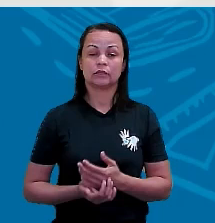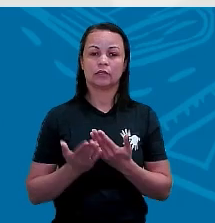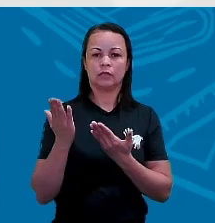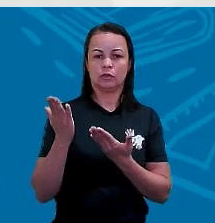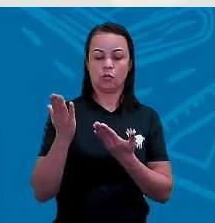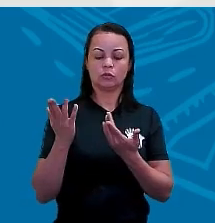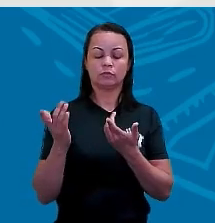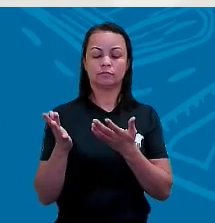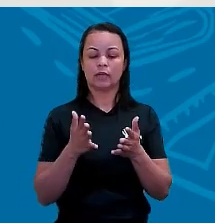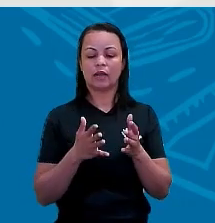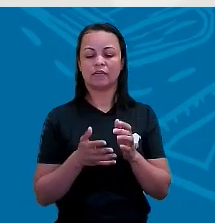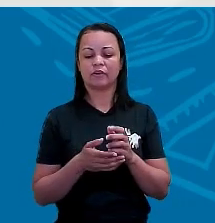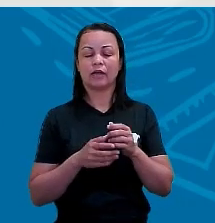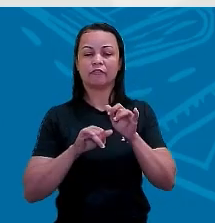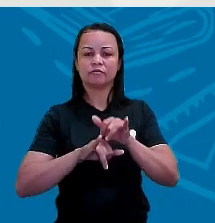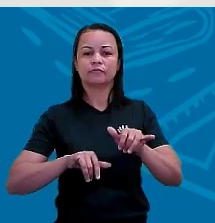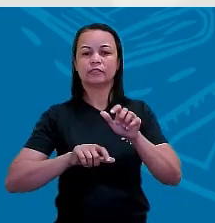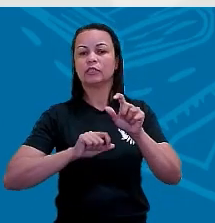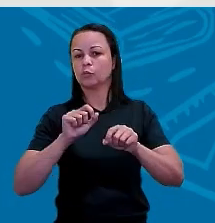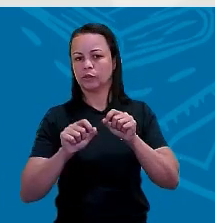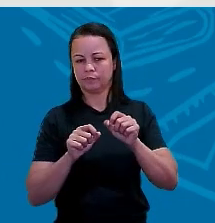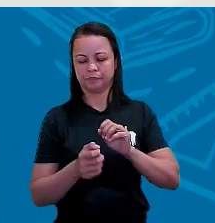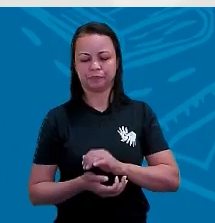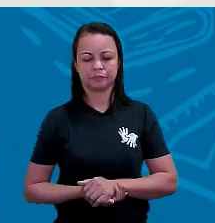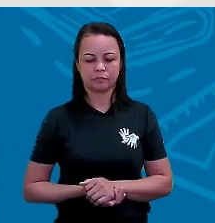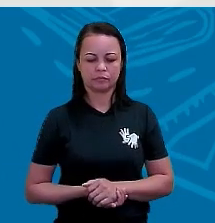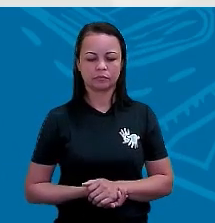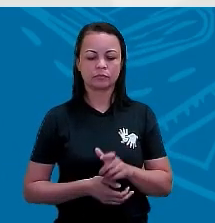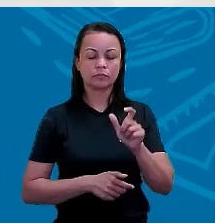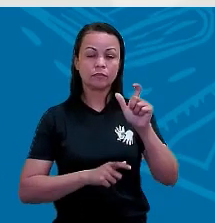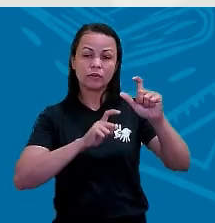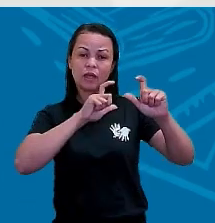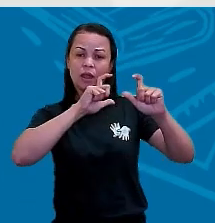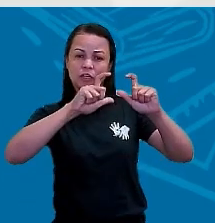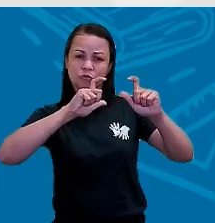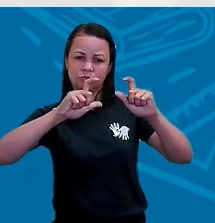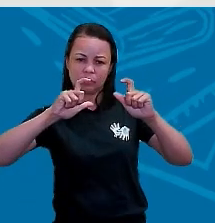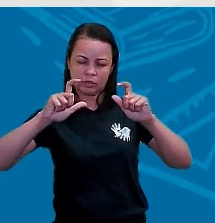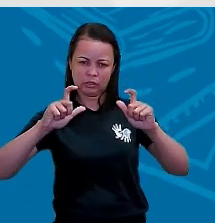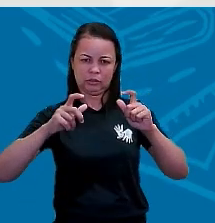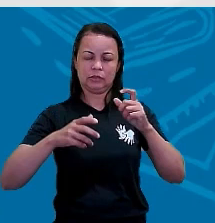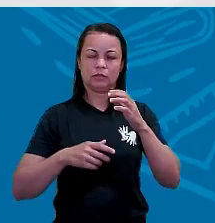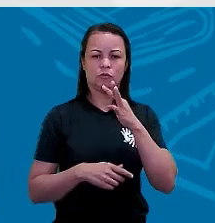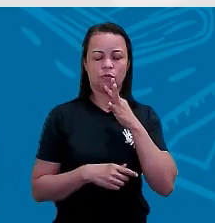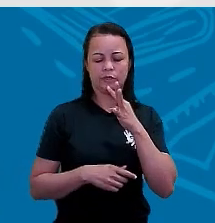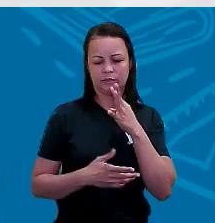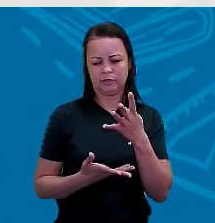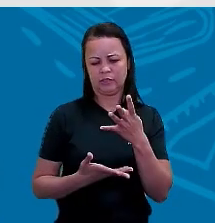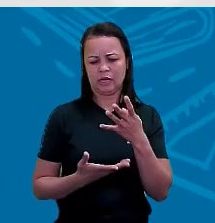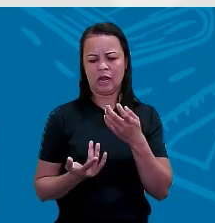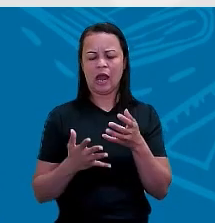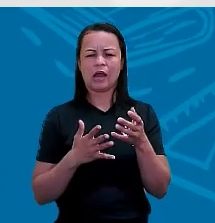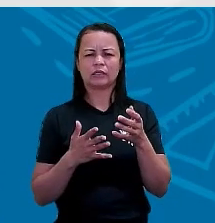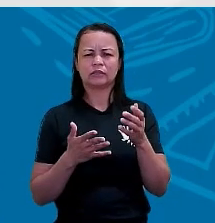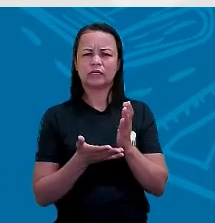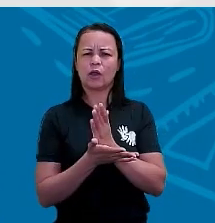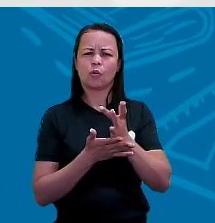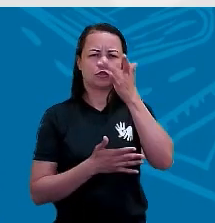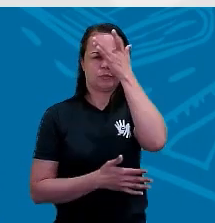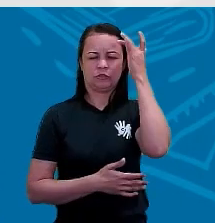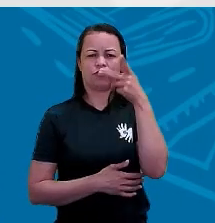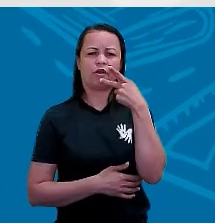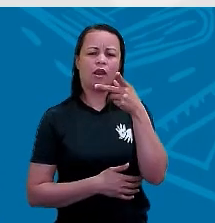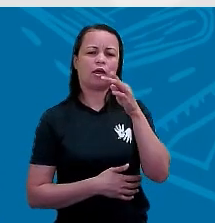em outras palavras, dizemos que as tirinhas, como são conhecidas, né? Tem gente que fala tiras, também tá